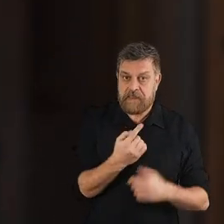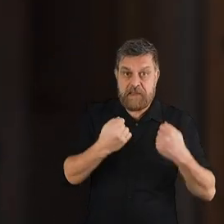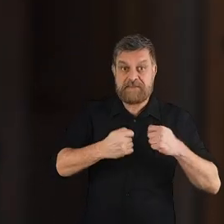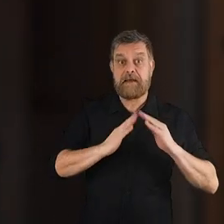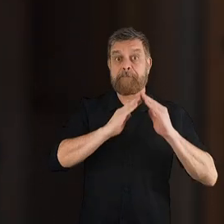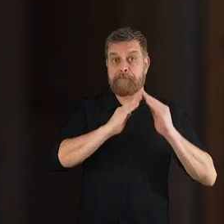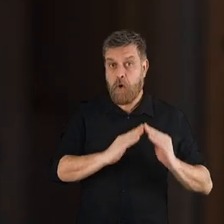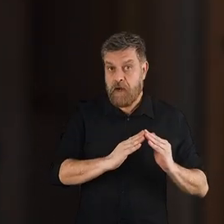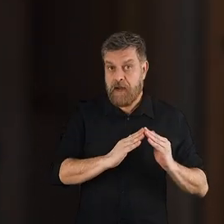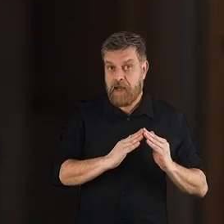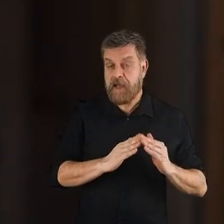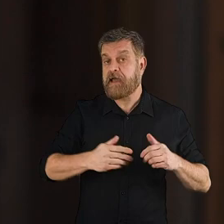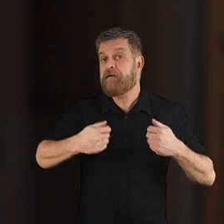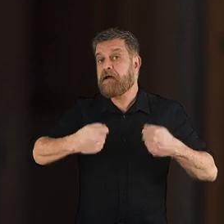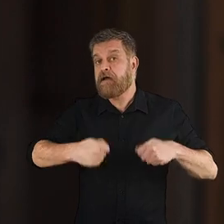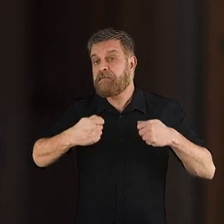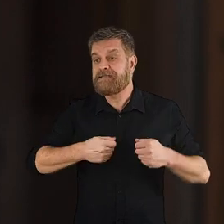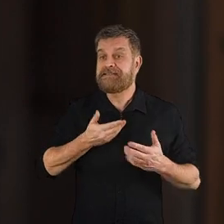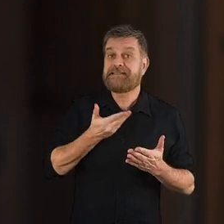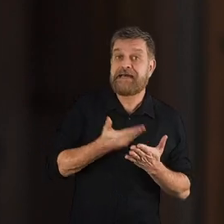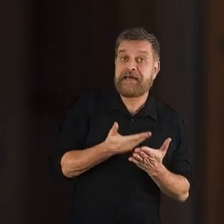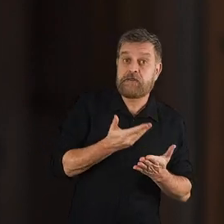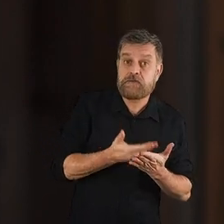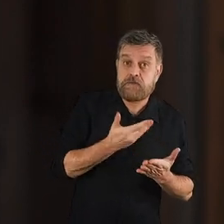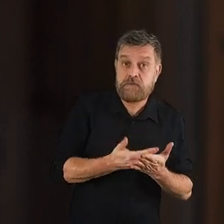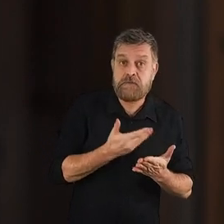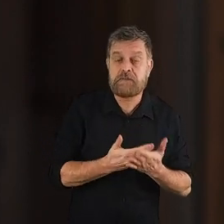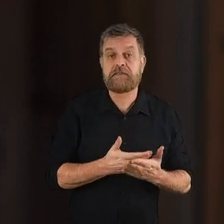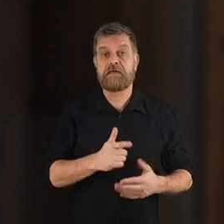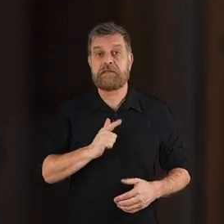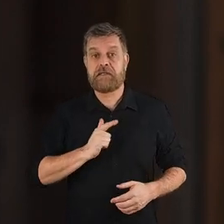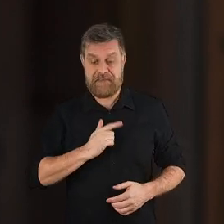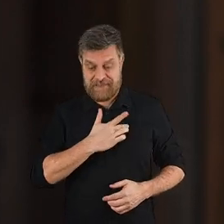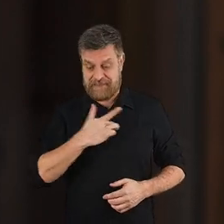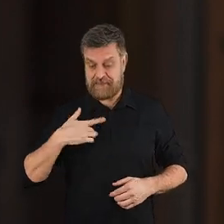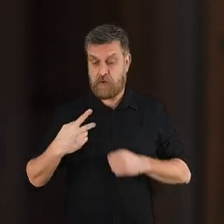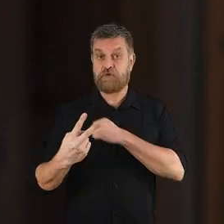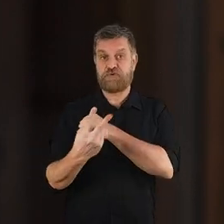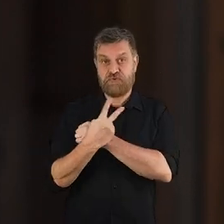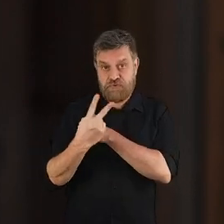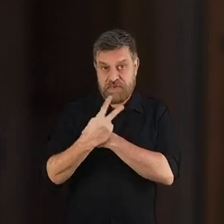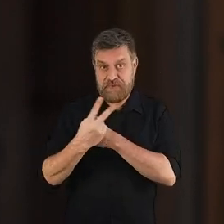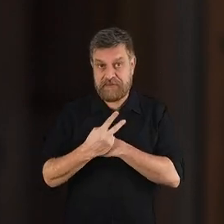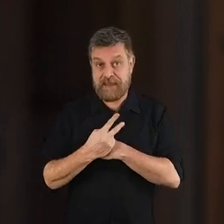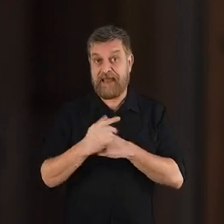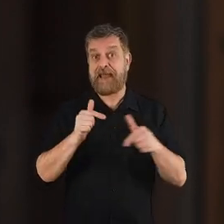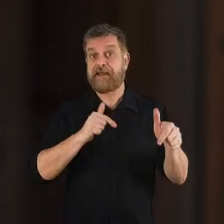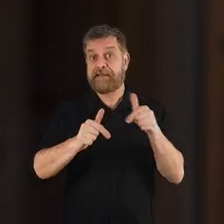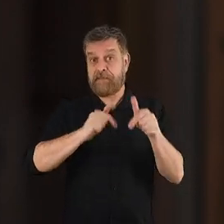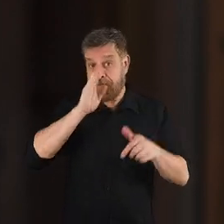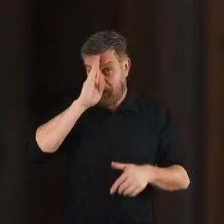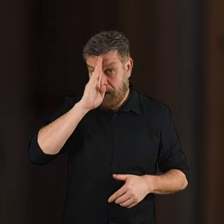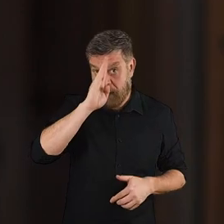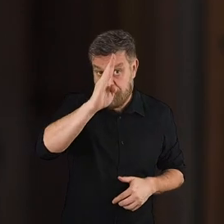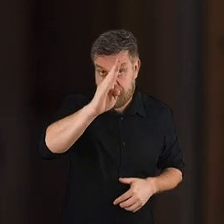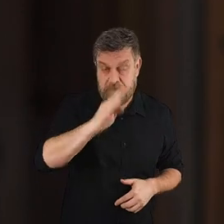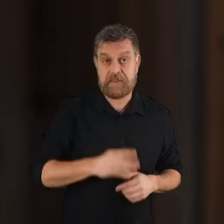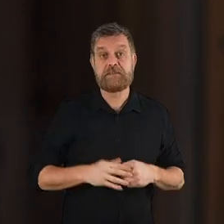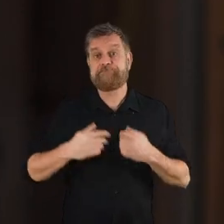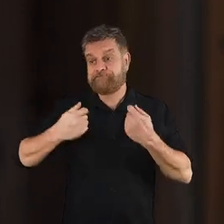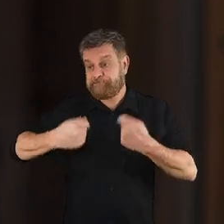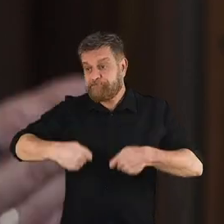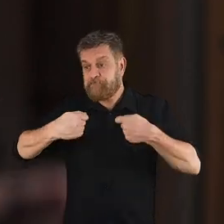morar, ele vai precisar estudar, ele vai precisar cuidar da saúde, ele vai precisar, sobretudo, trabalhar, ele vai